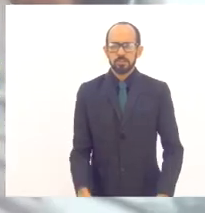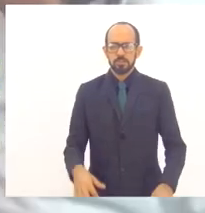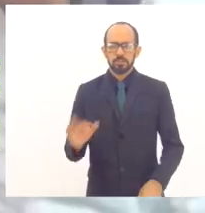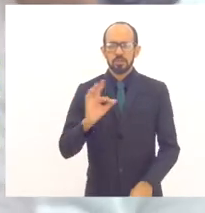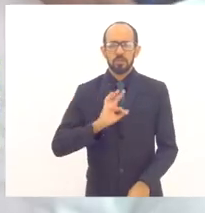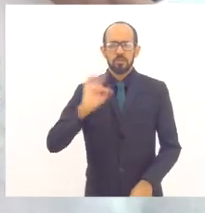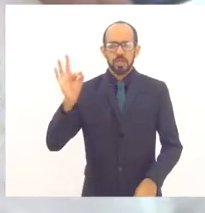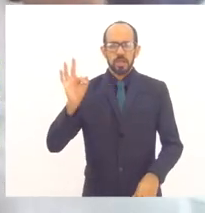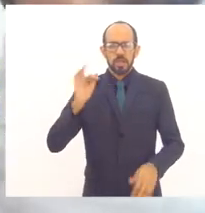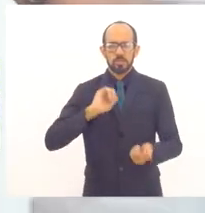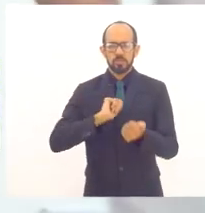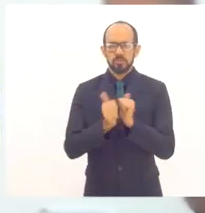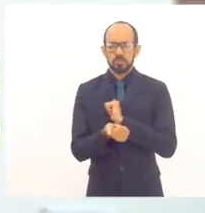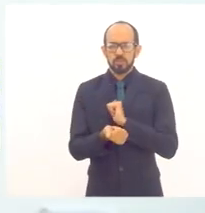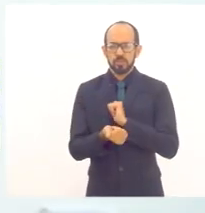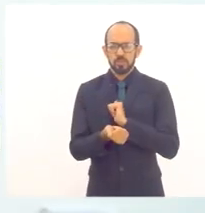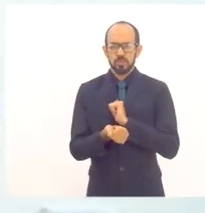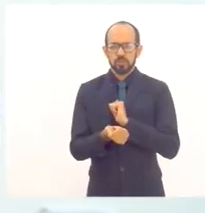Federação Desportiva